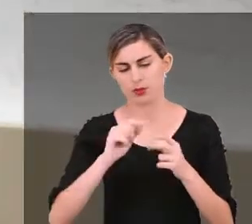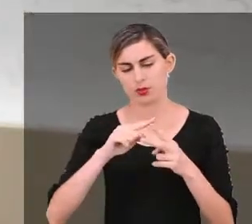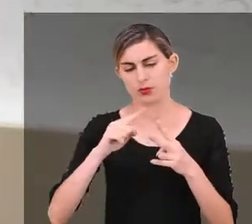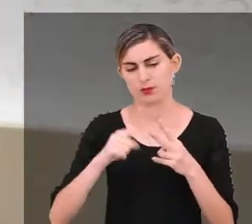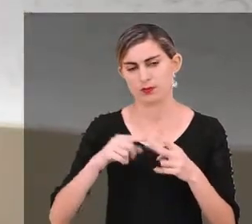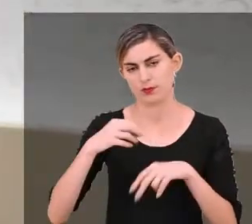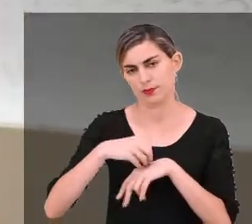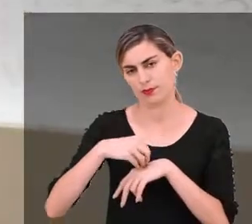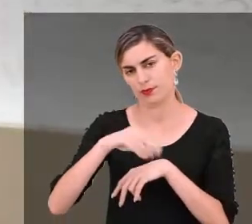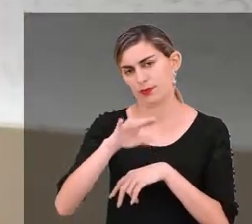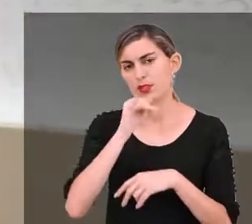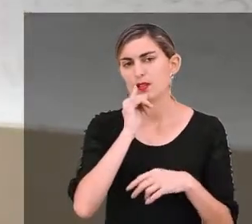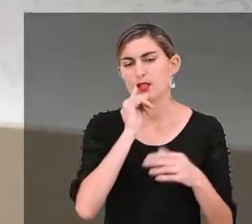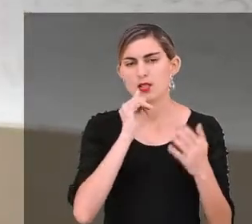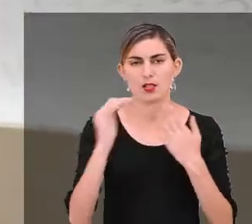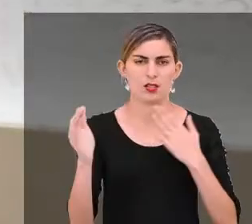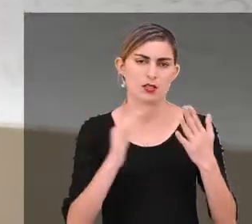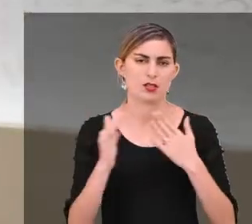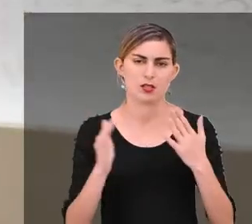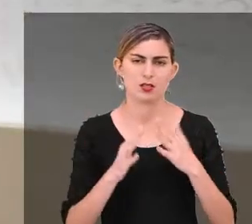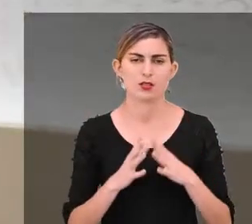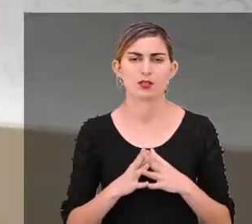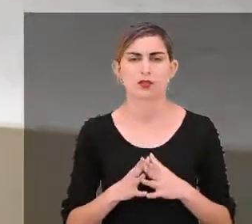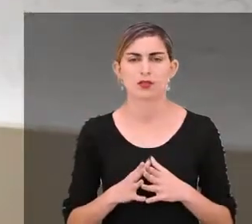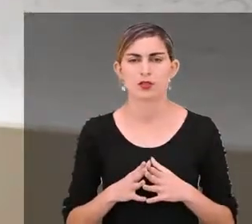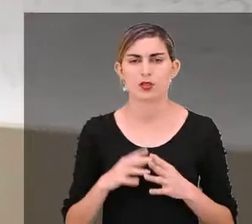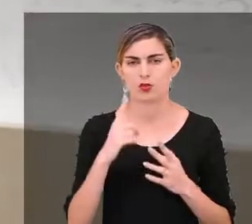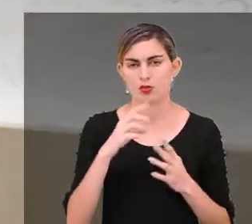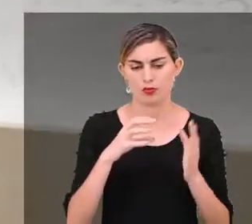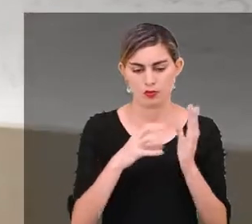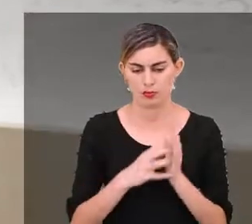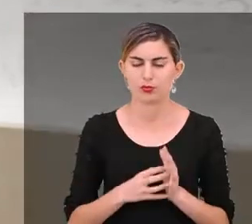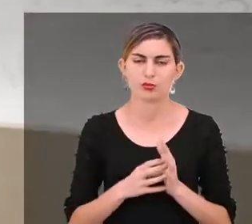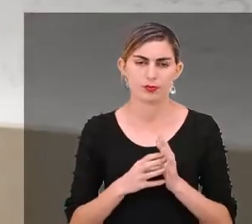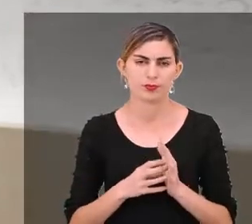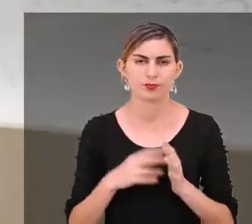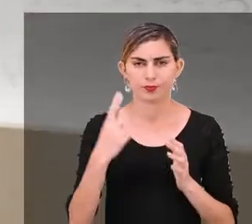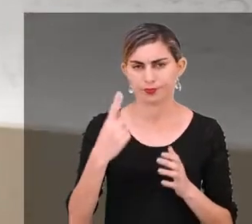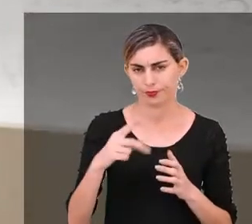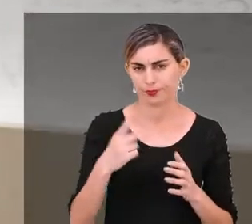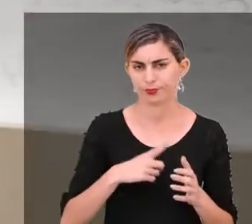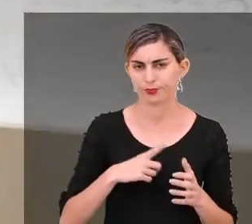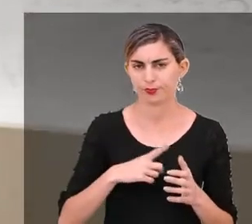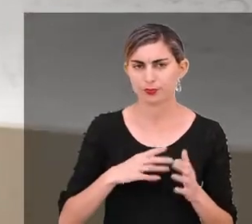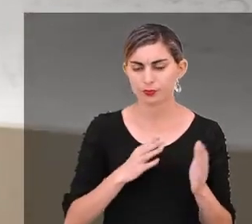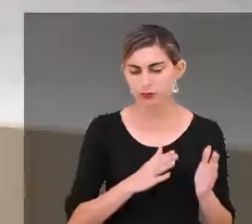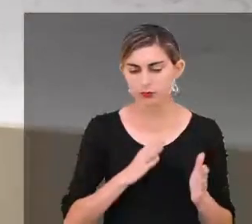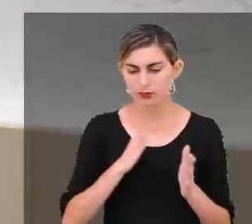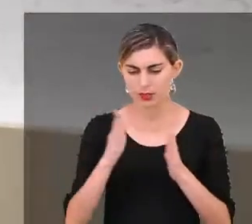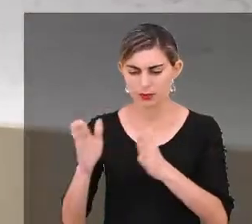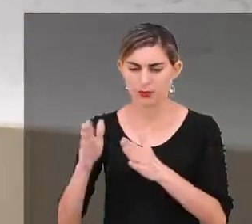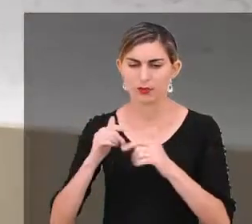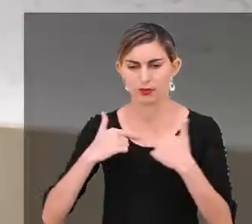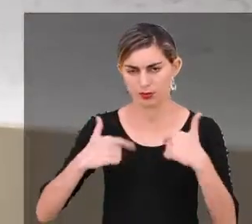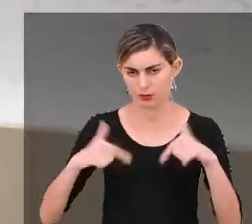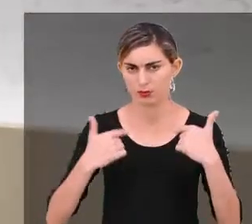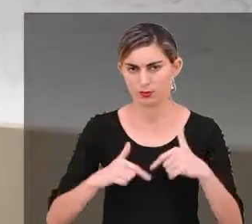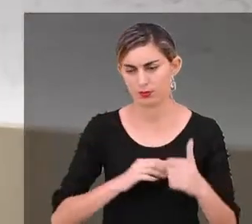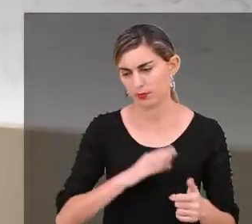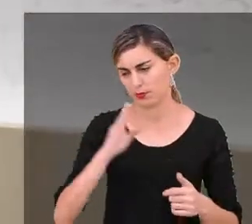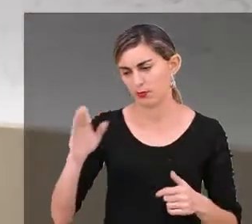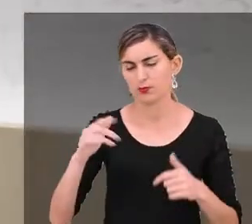citar o seguinte, um exemplo prático. Um funcionário, ele está no seu deslocamento de